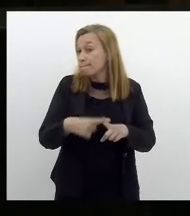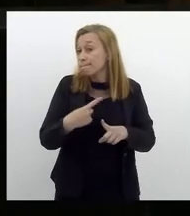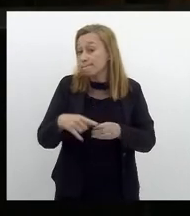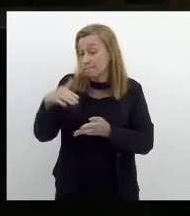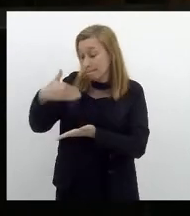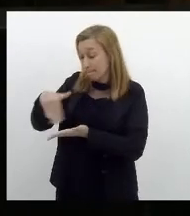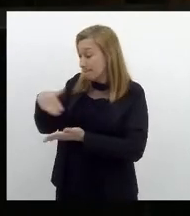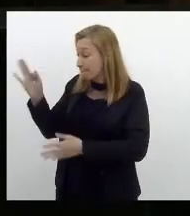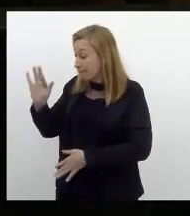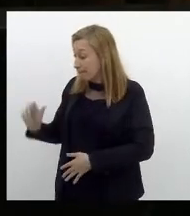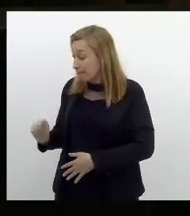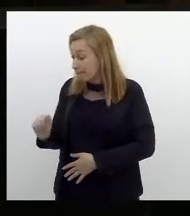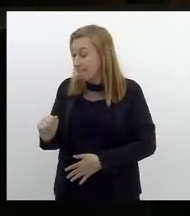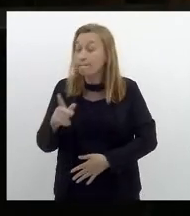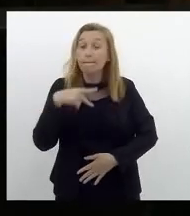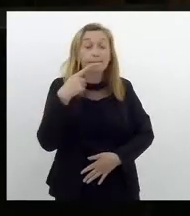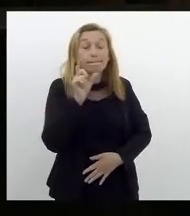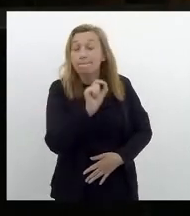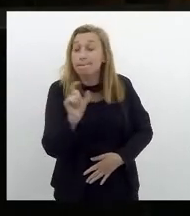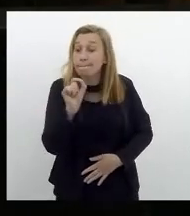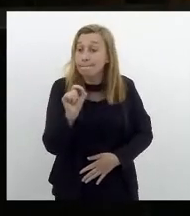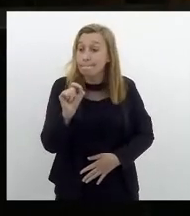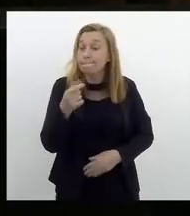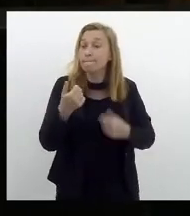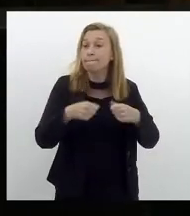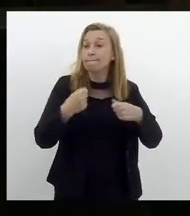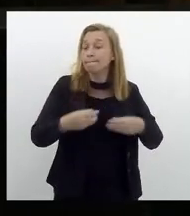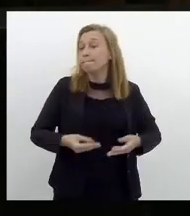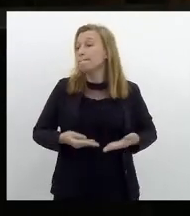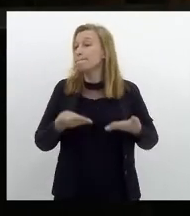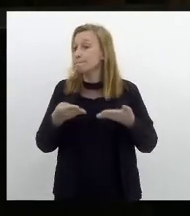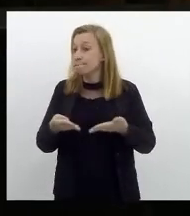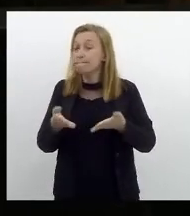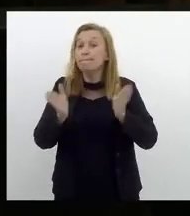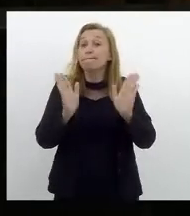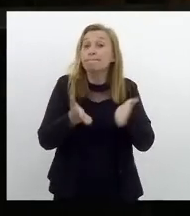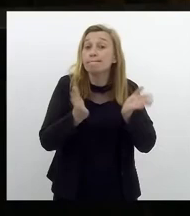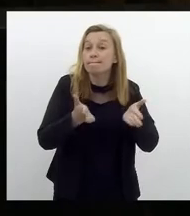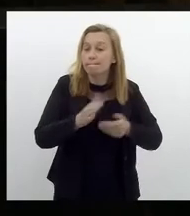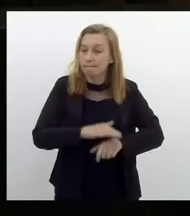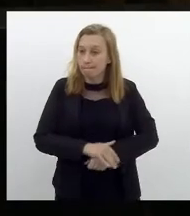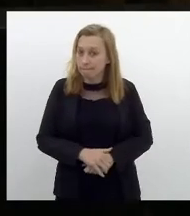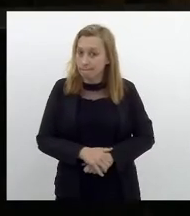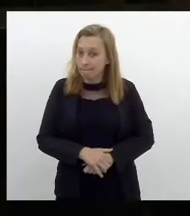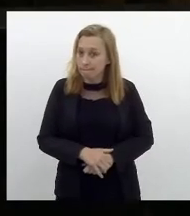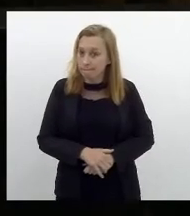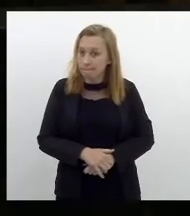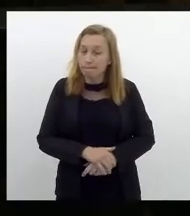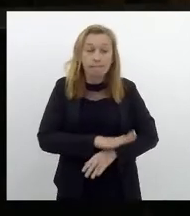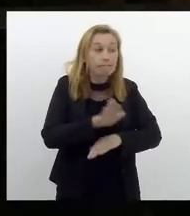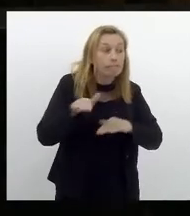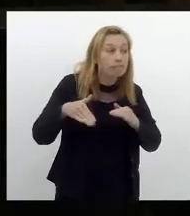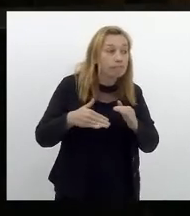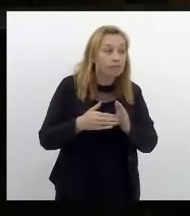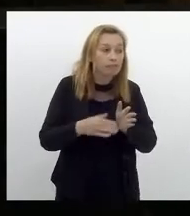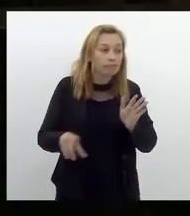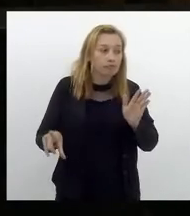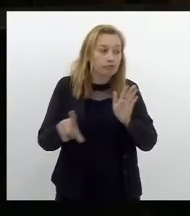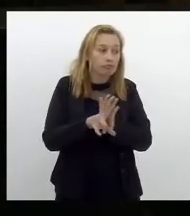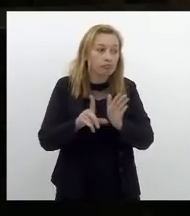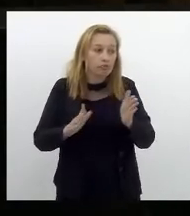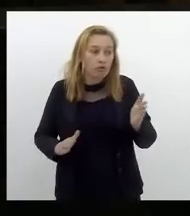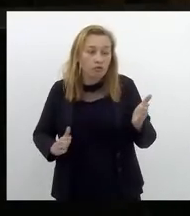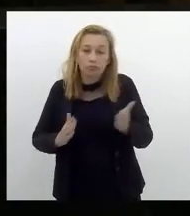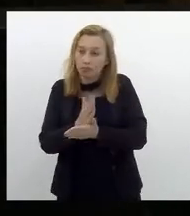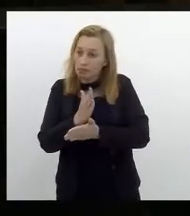Fazenda alega que tem que entregar agora todas as legislações